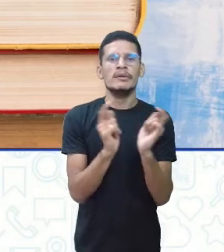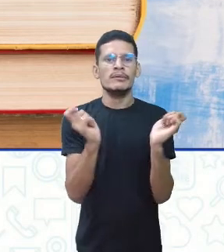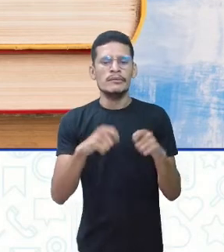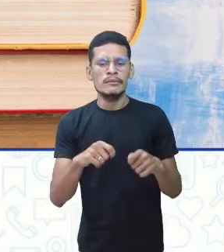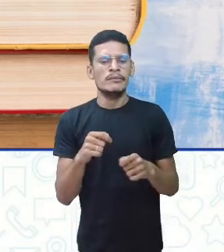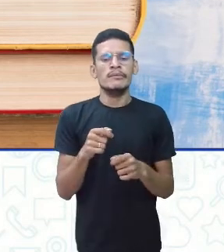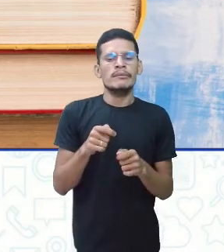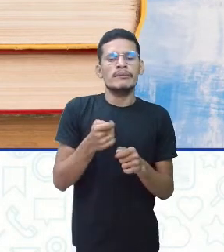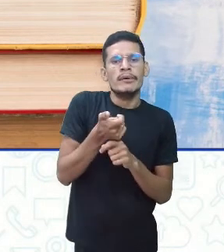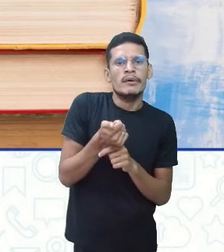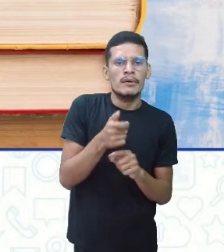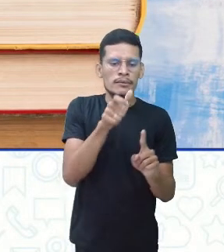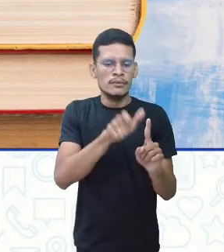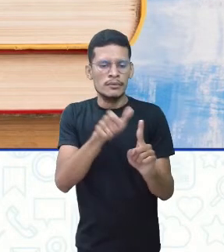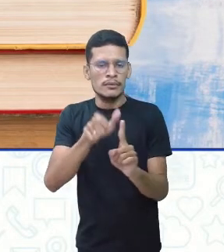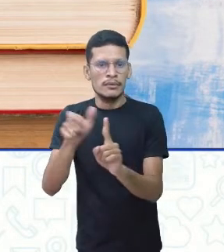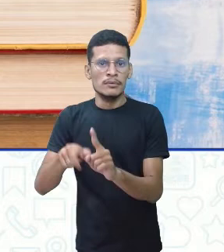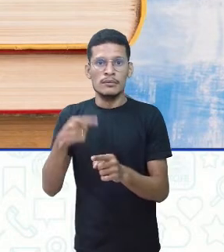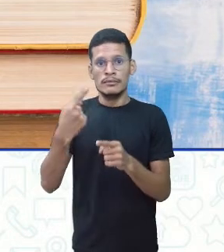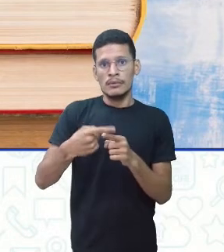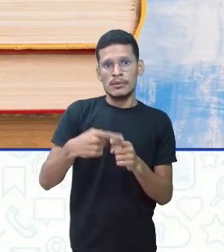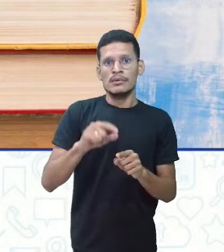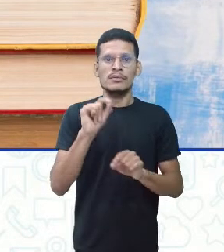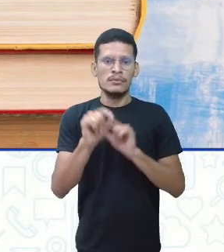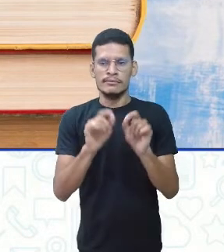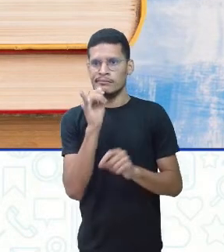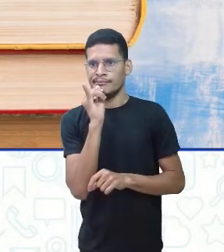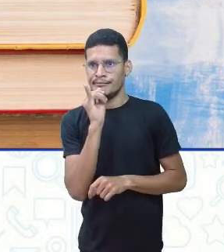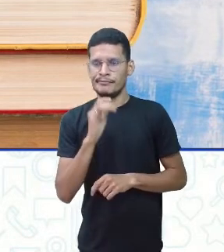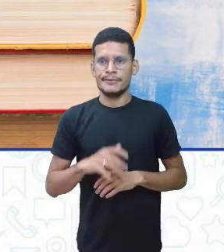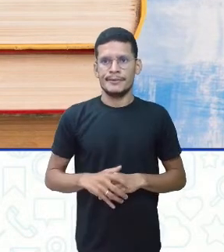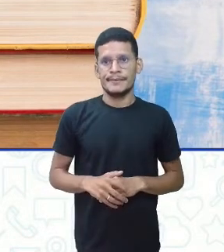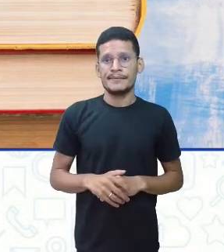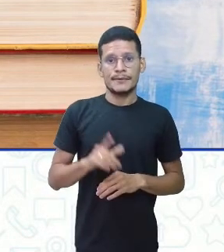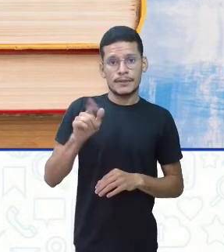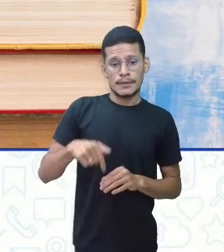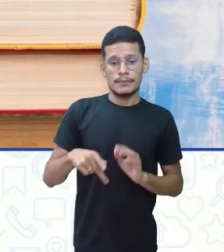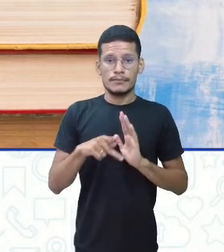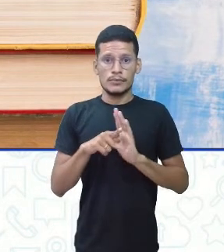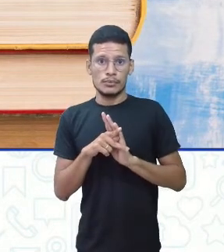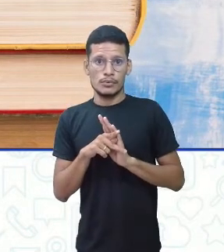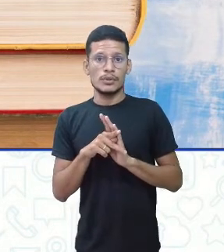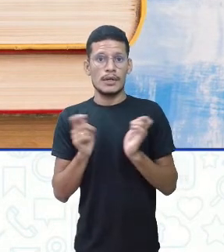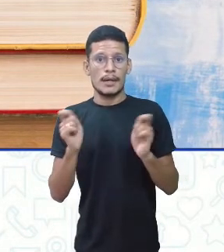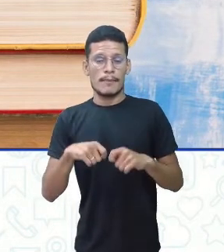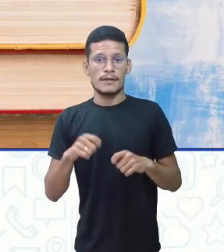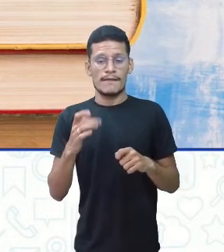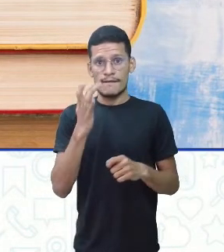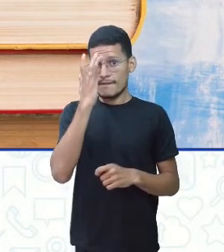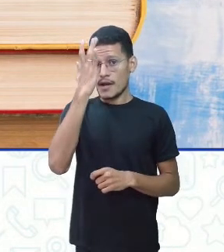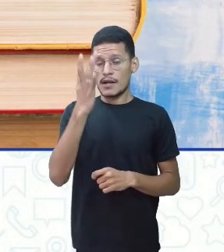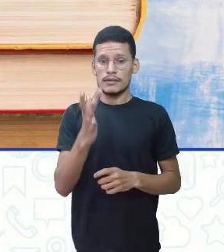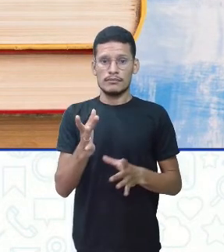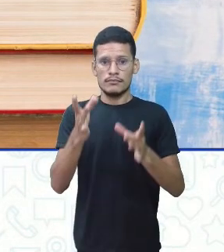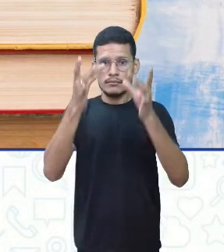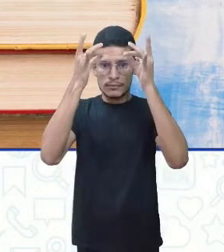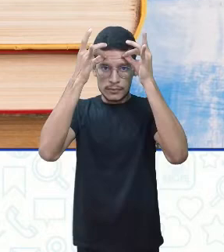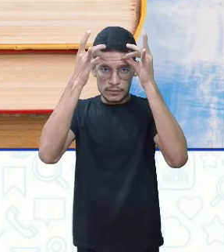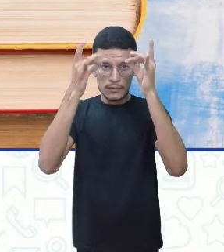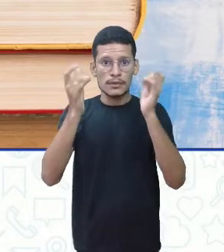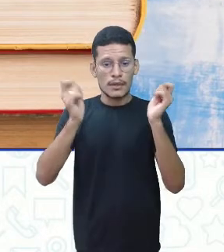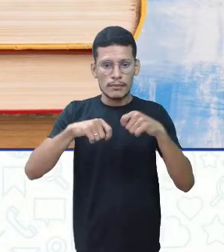poucos personagens. Isso por quê? Porque são narrativas mais fáceis de serem decoradas, de